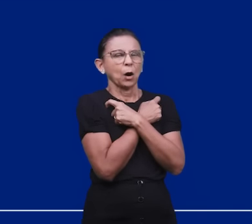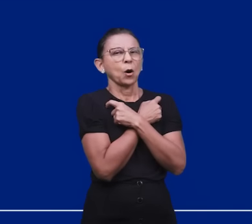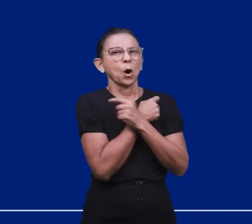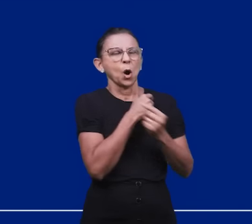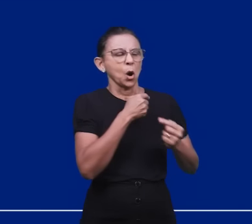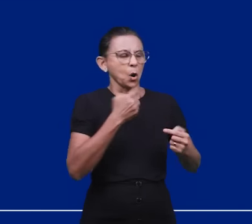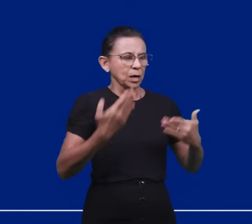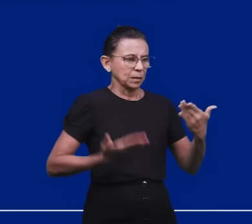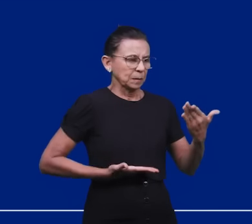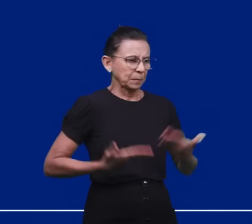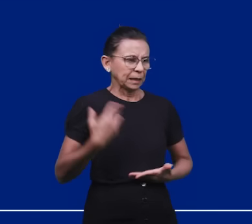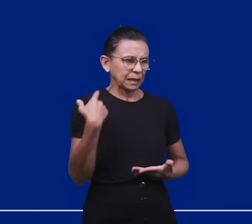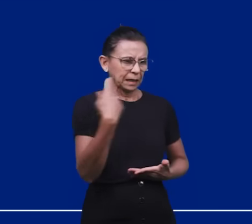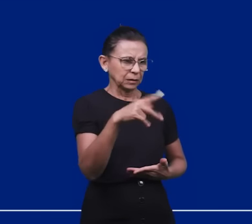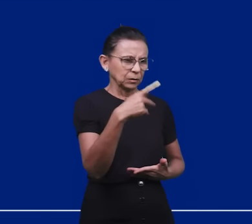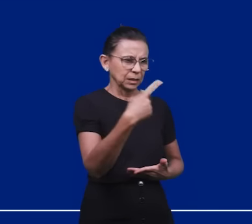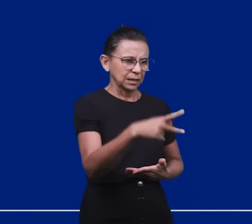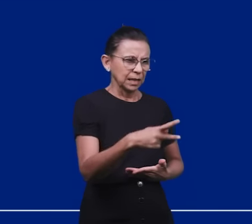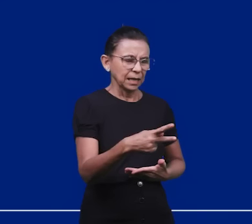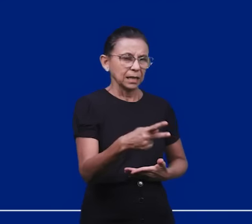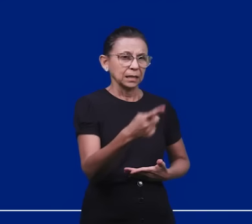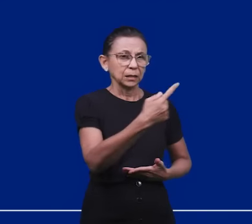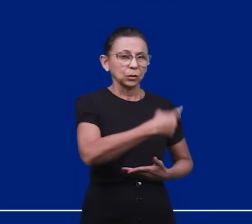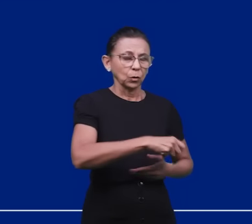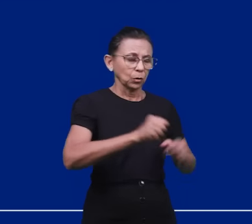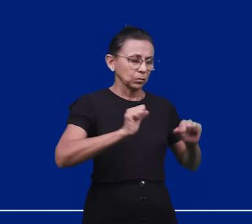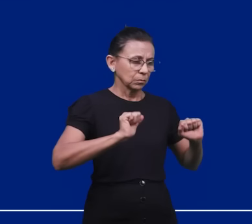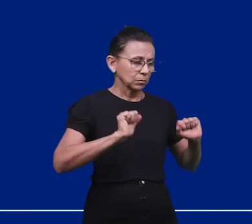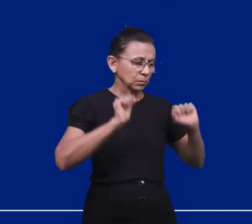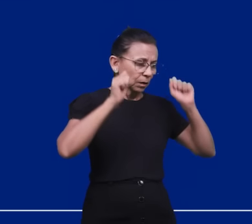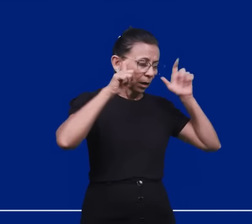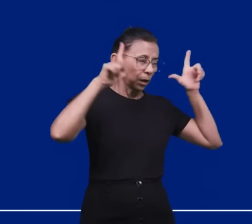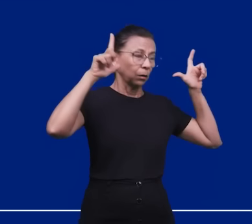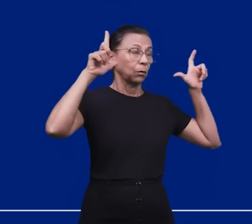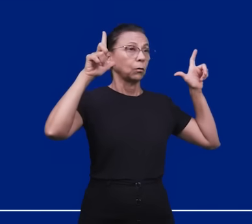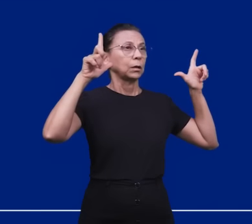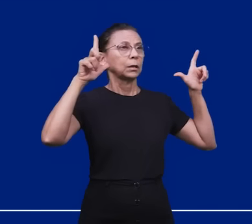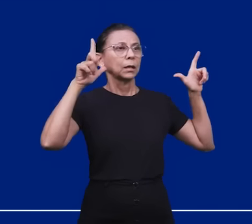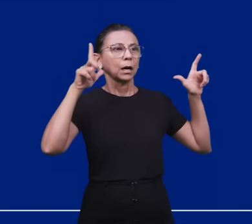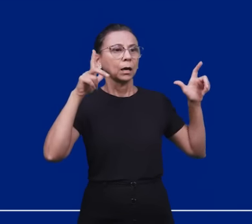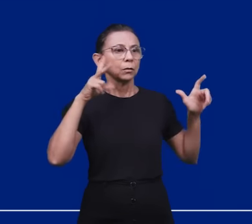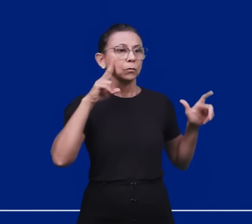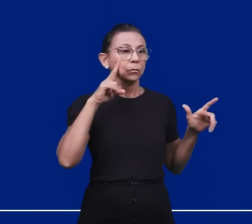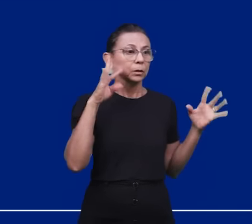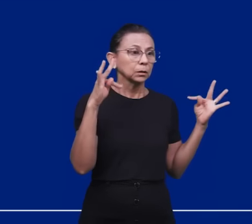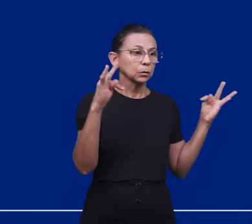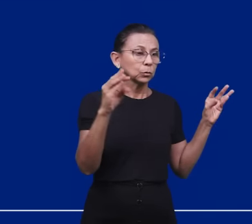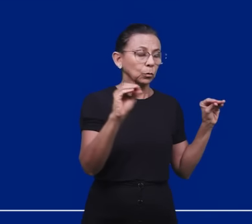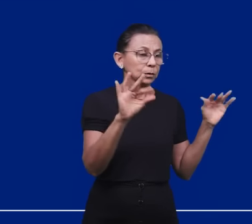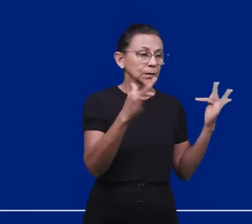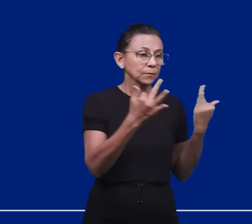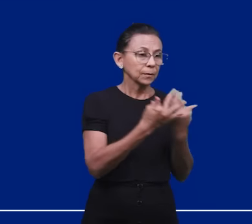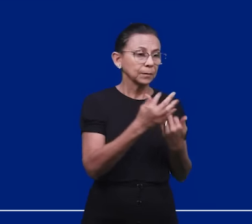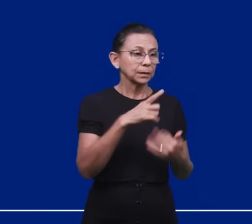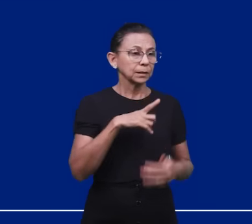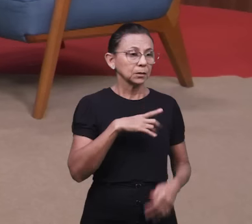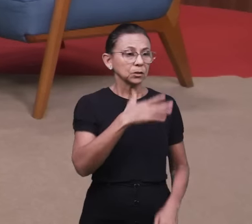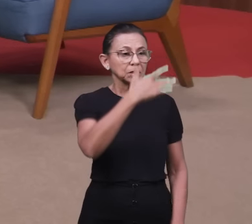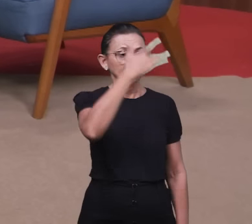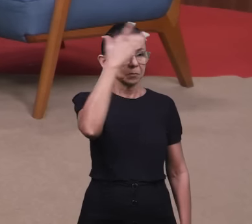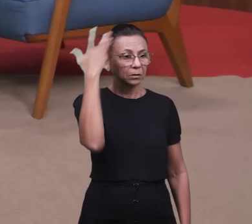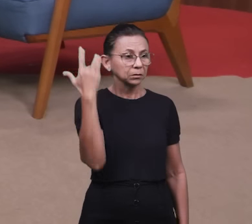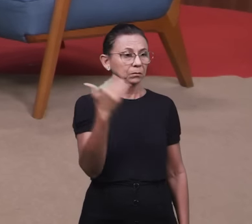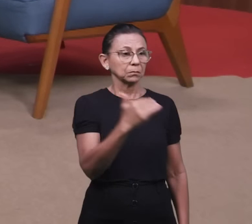grande clamor no Egito porque não havia casa em que não houvesse Um Morto exatamente